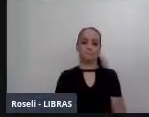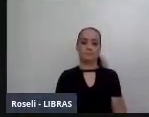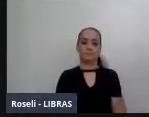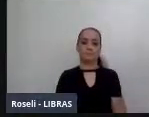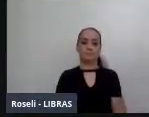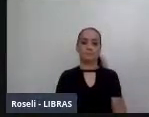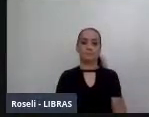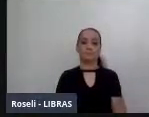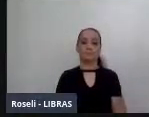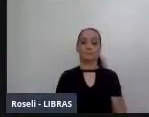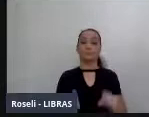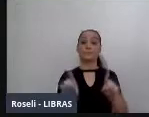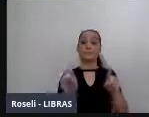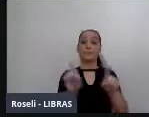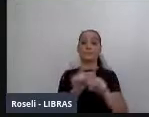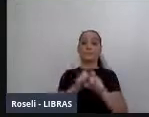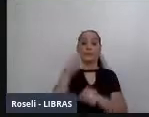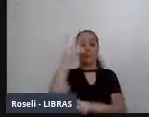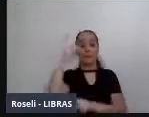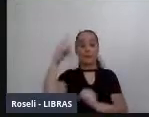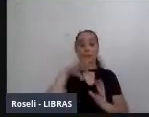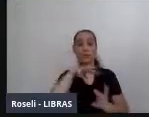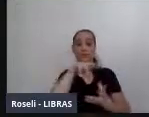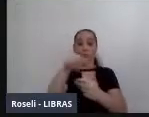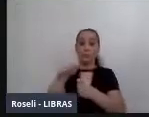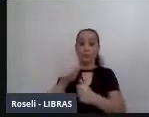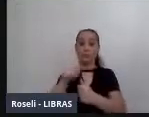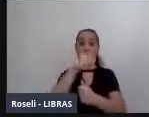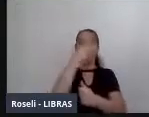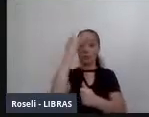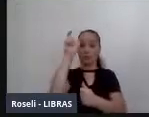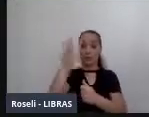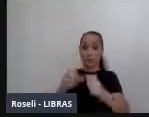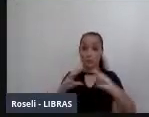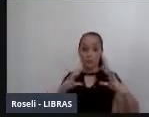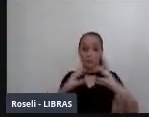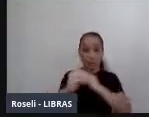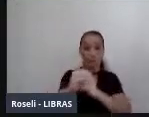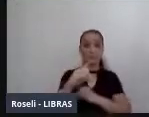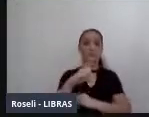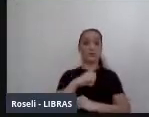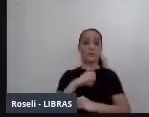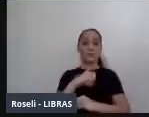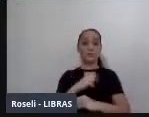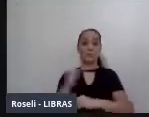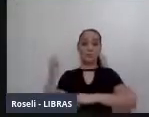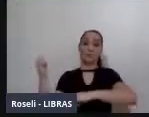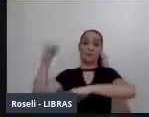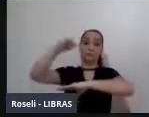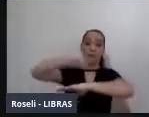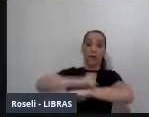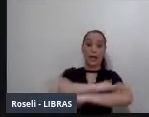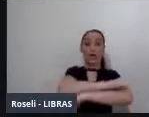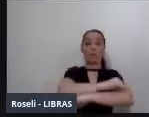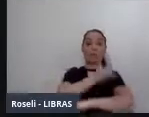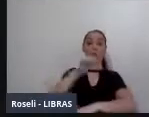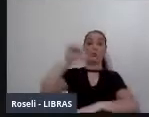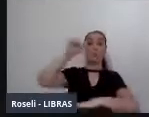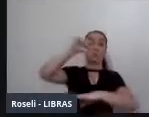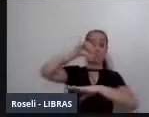Nós temos então o Dia Mundial do Refugiado, que nós fizemos essa exibição do Aeroporto Central, de Karim